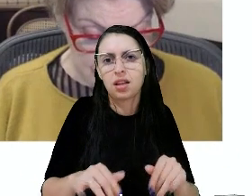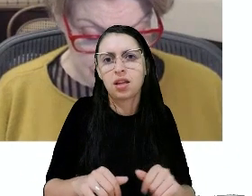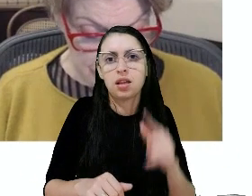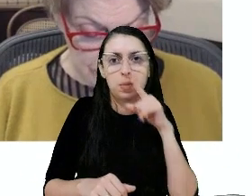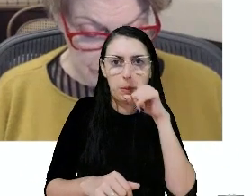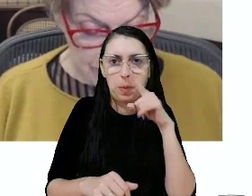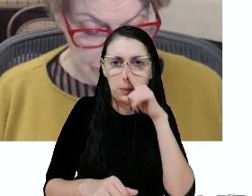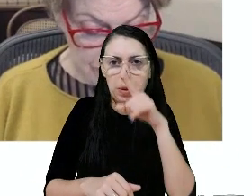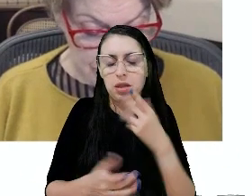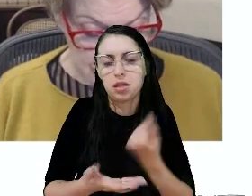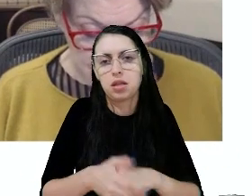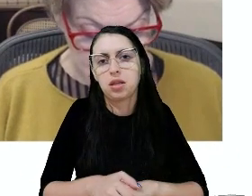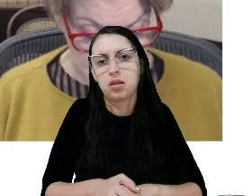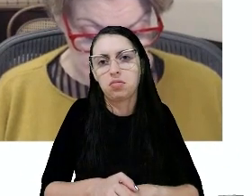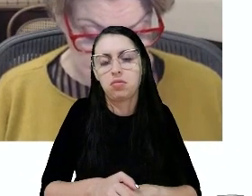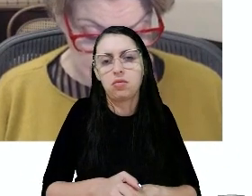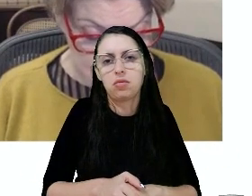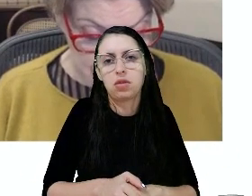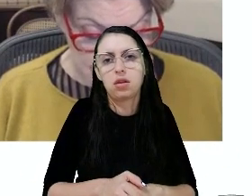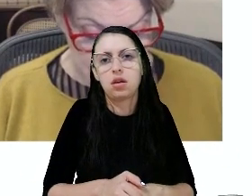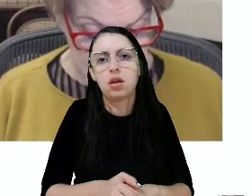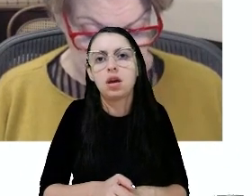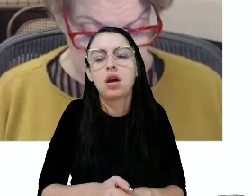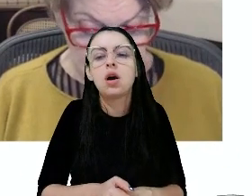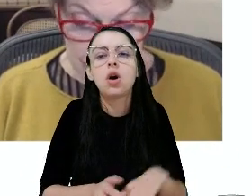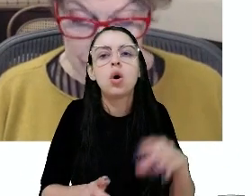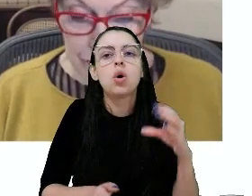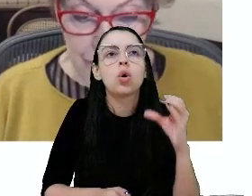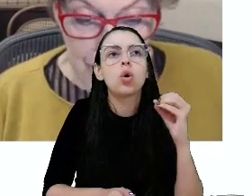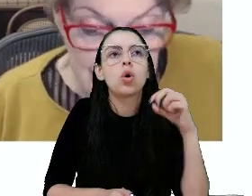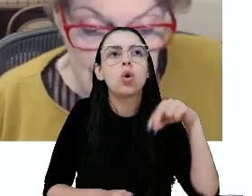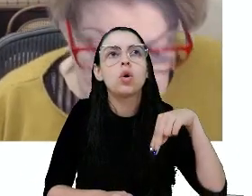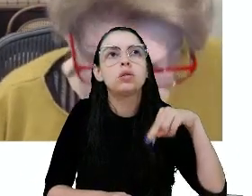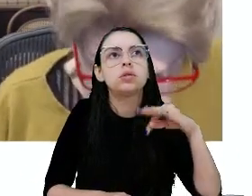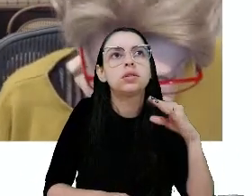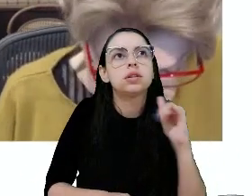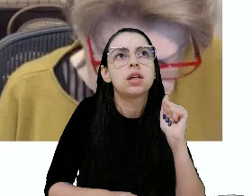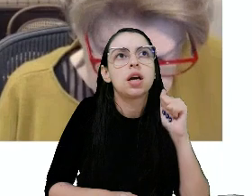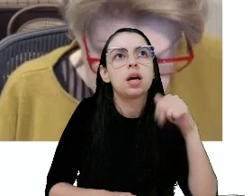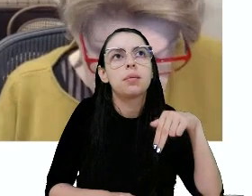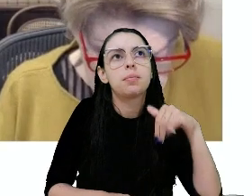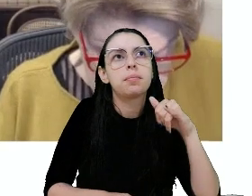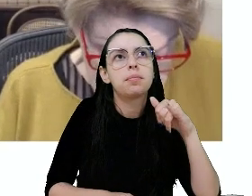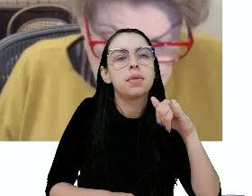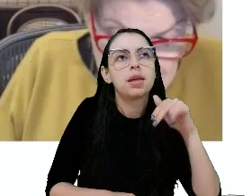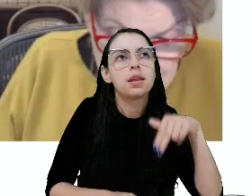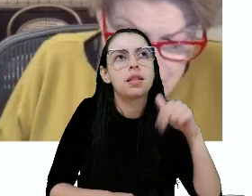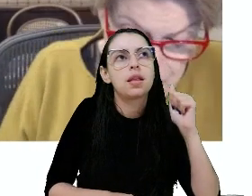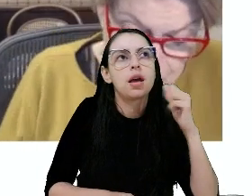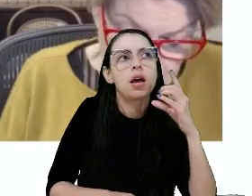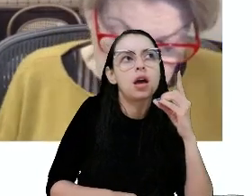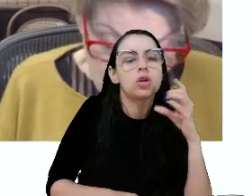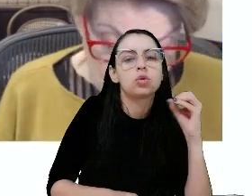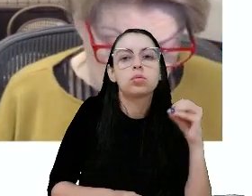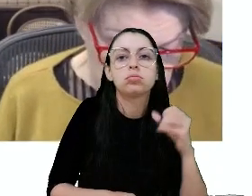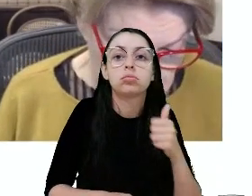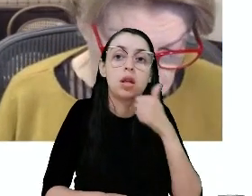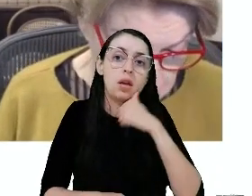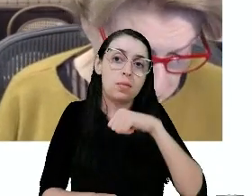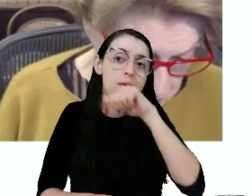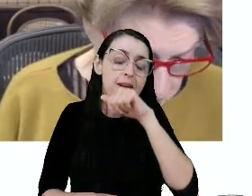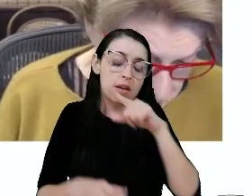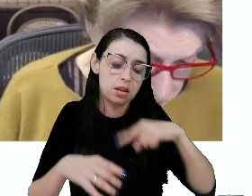é contaminado por conta do esgoto, criação de porco, que é uma fonte de alimento que elas têm. A